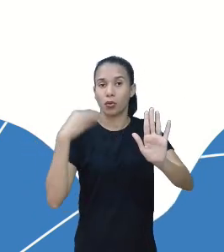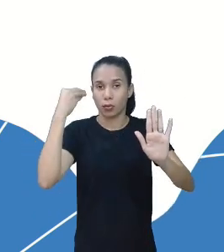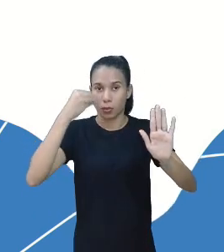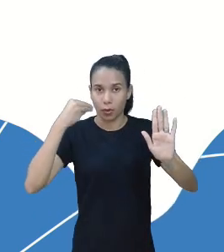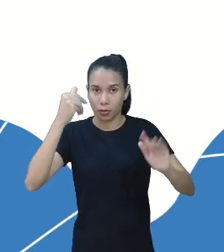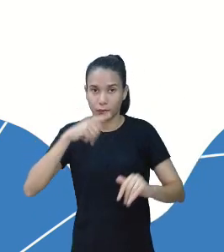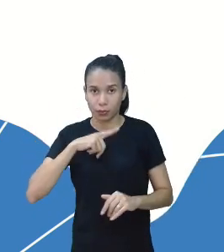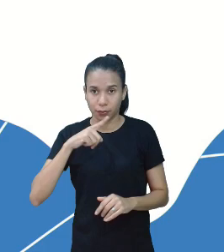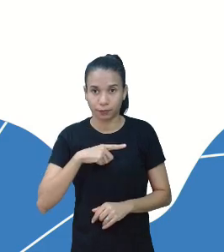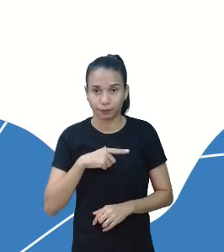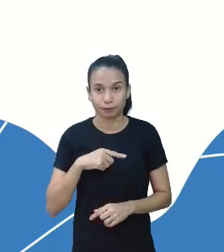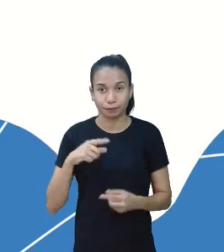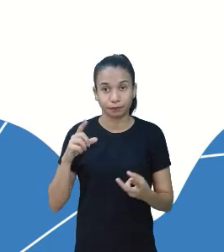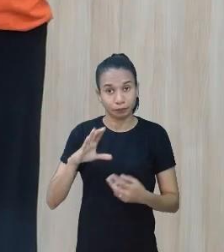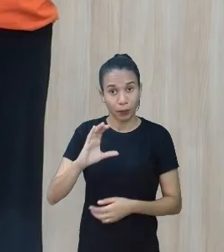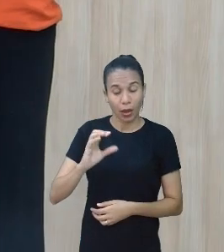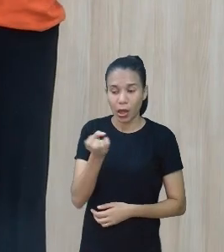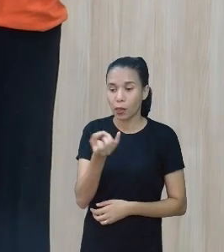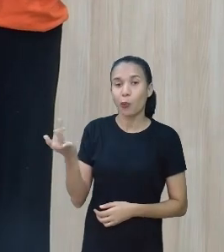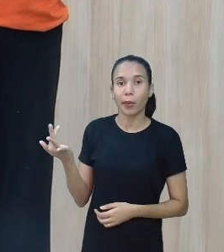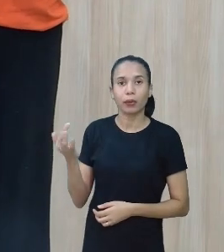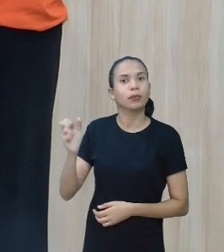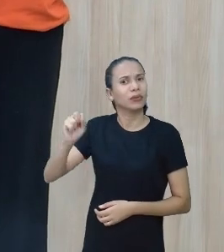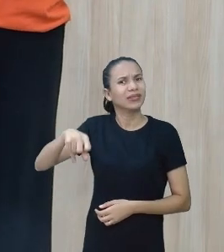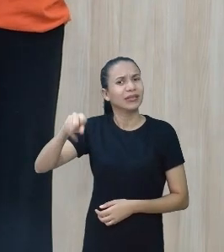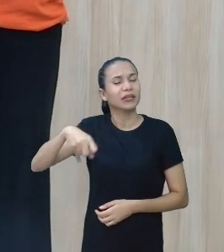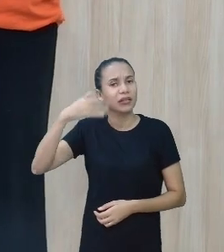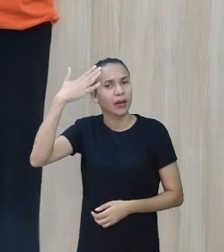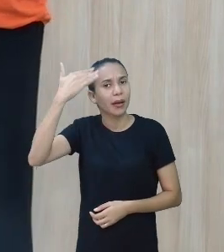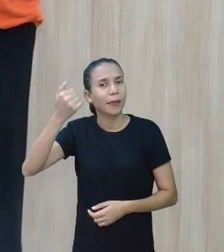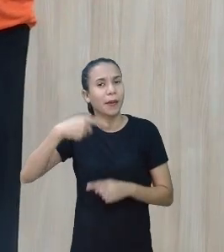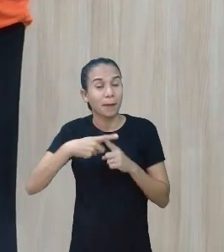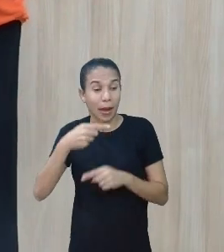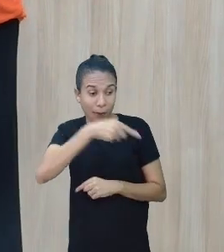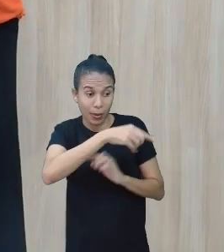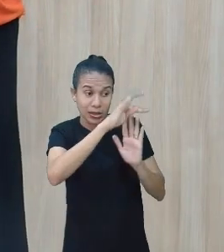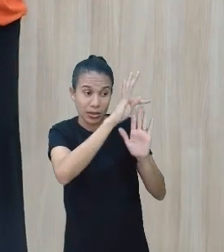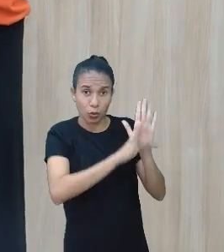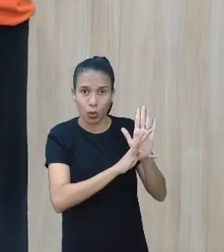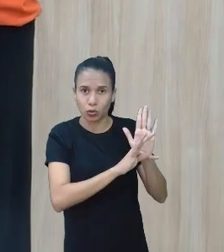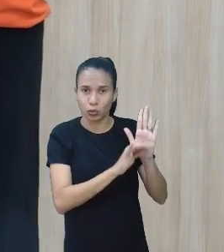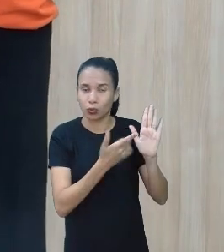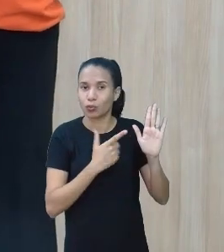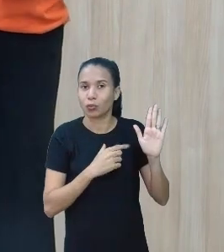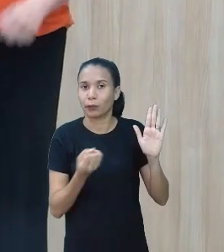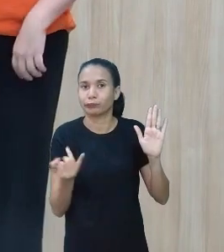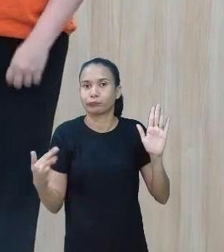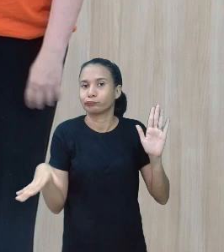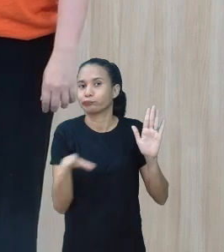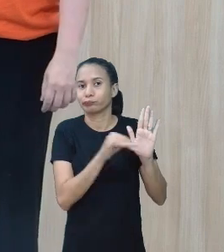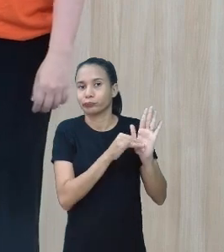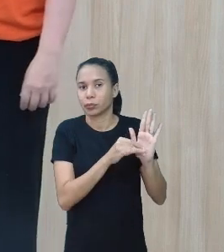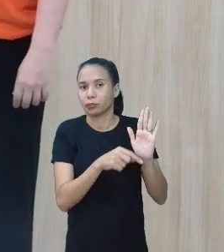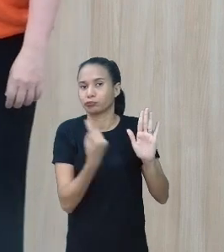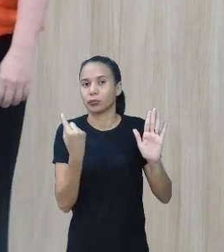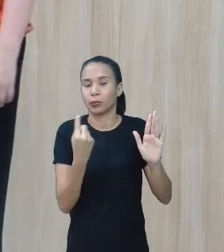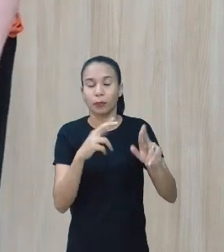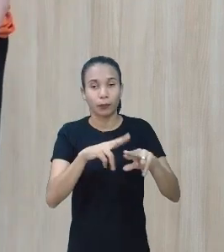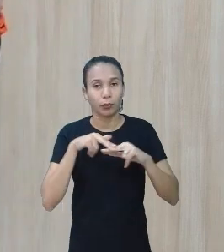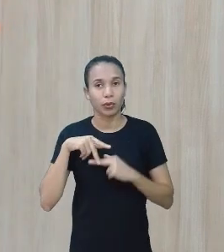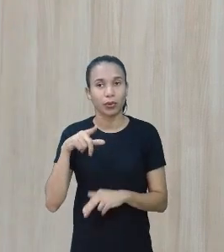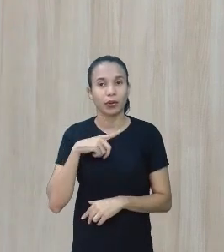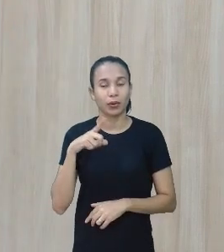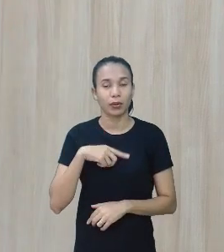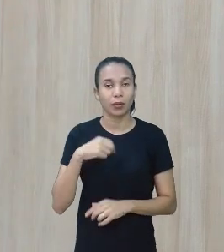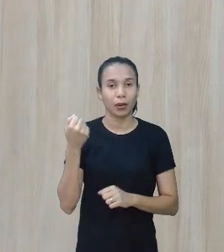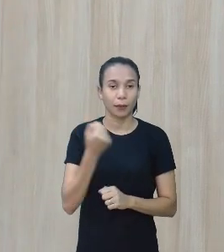vivenciando. Inúmeros a gente sabe que são, mas nesse texto não é pertinente. Então, portanto, nós temos